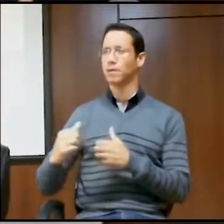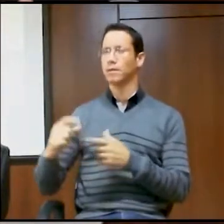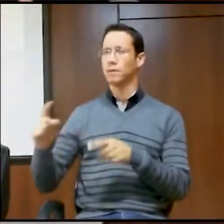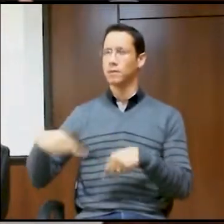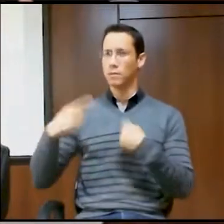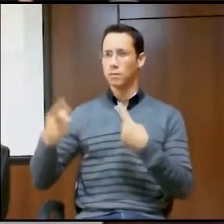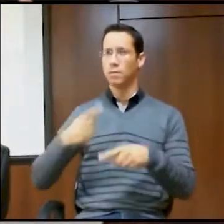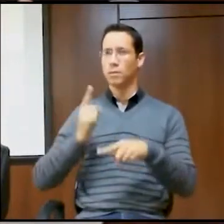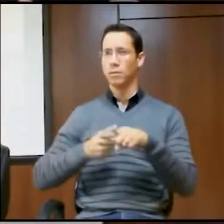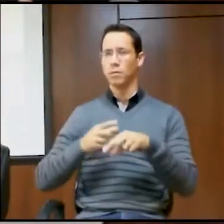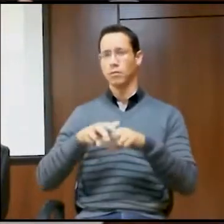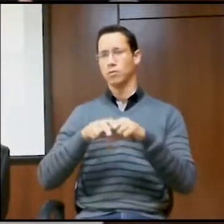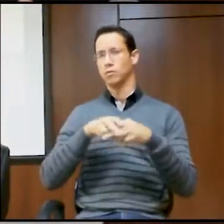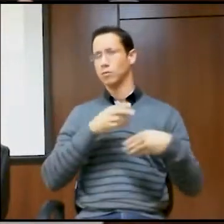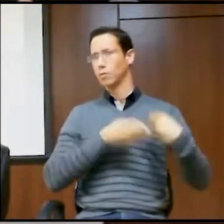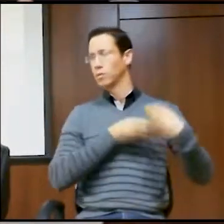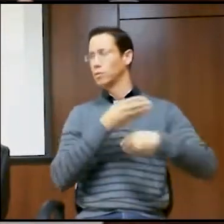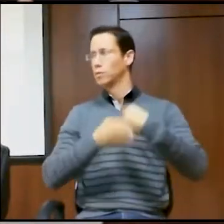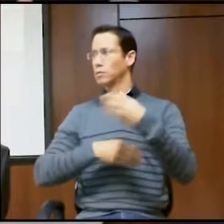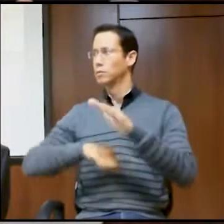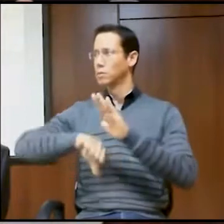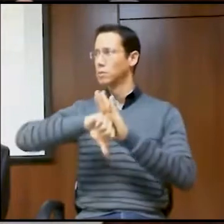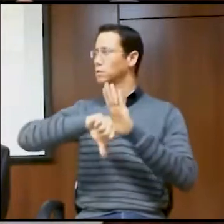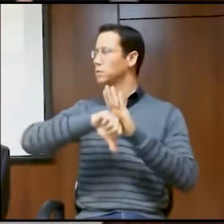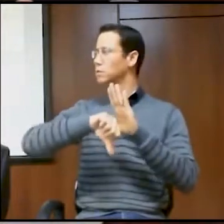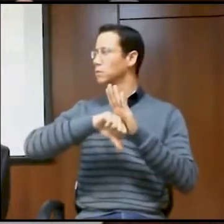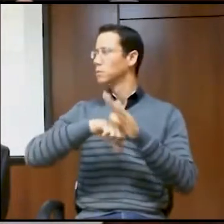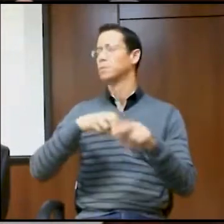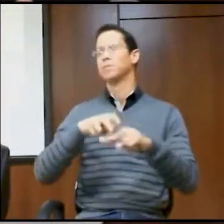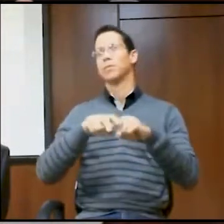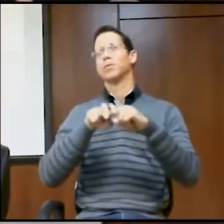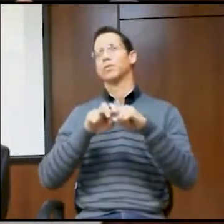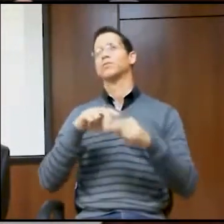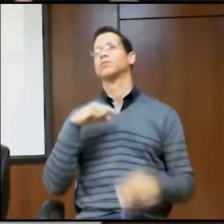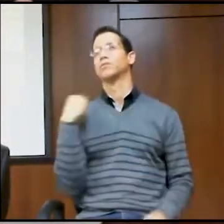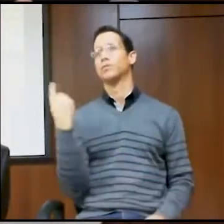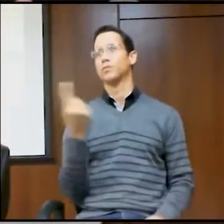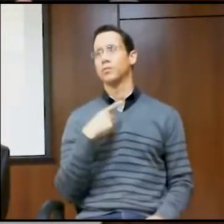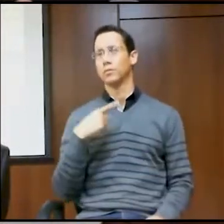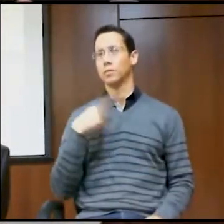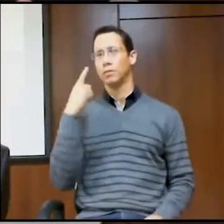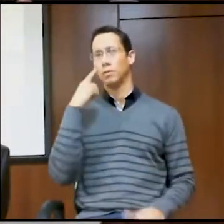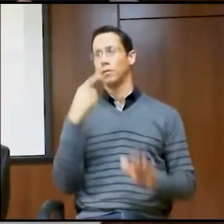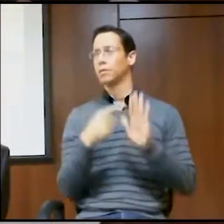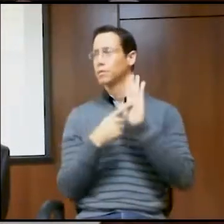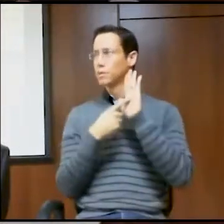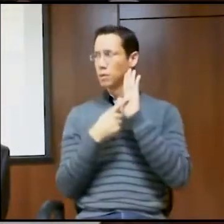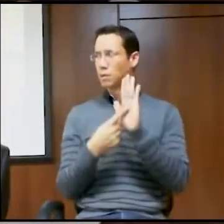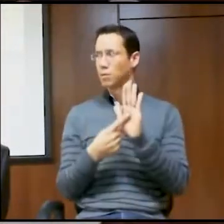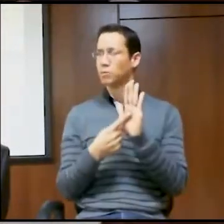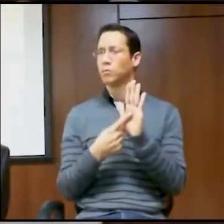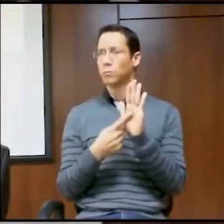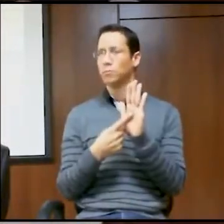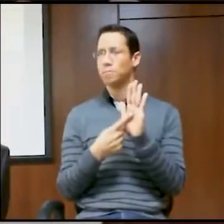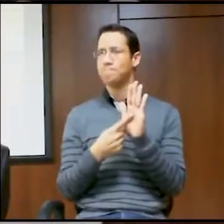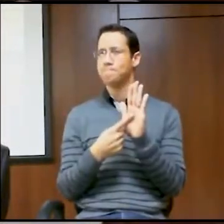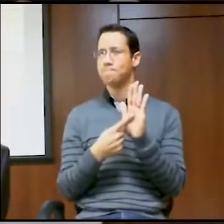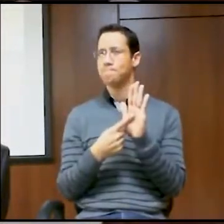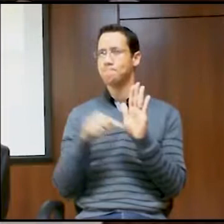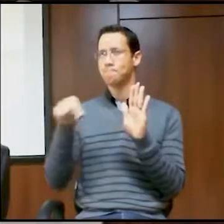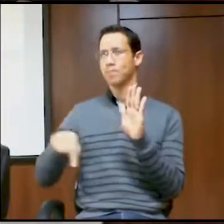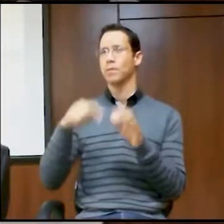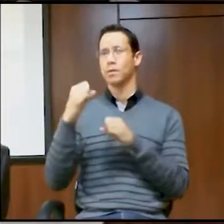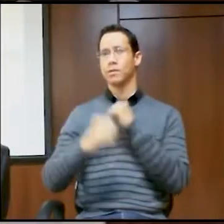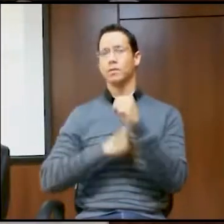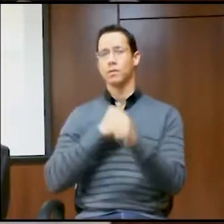do processo de criminalização. É por isso que nós, né, estamos, né, apresentando, e vamos apresentar, né, nesse ano